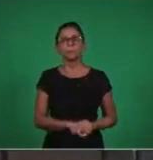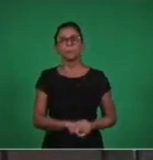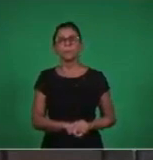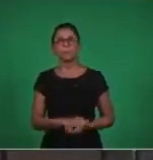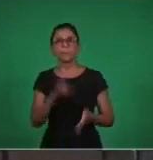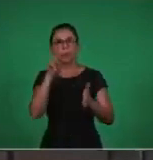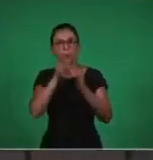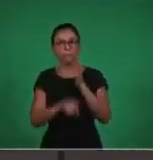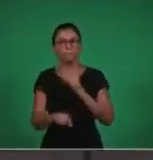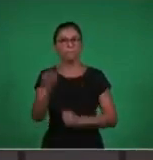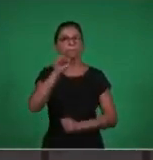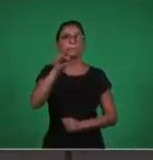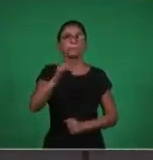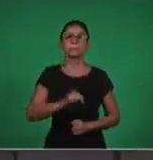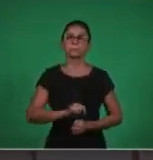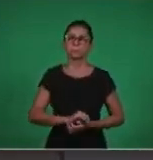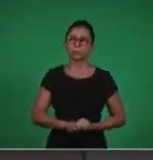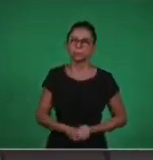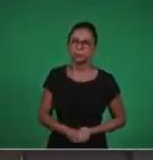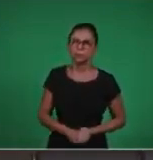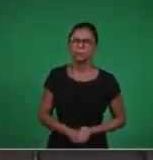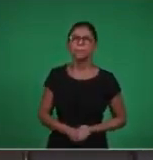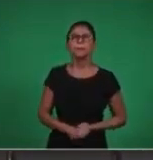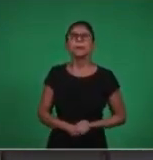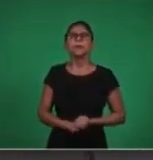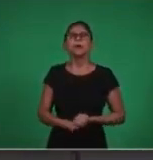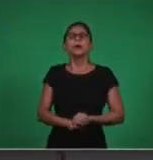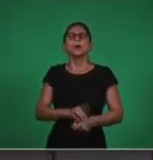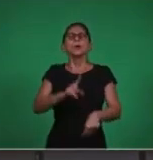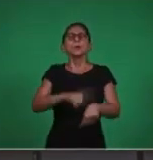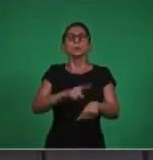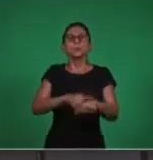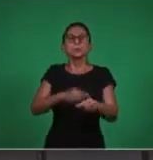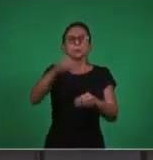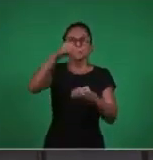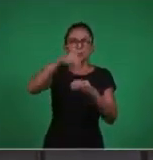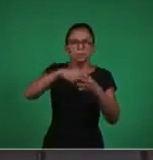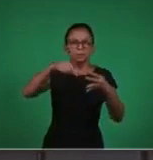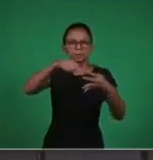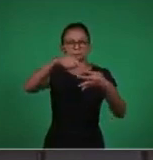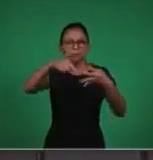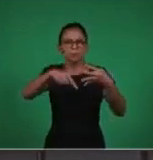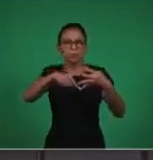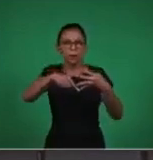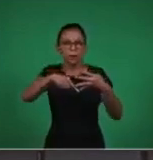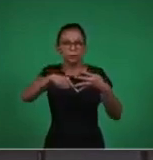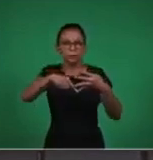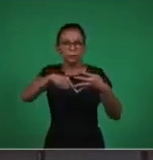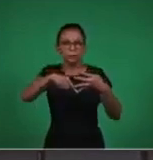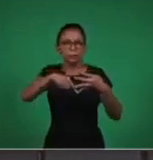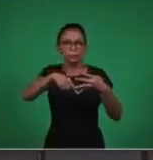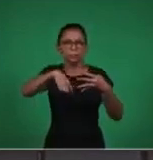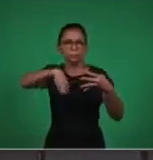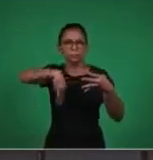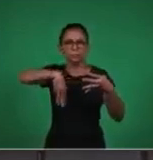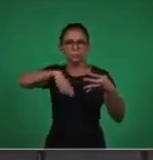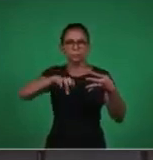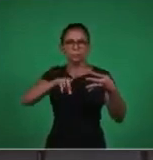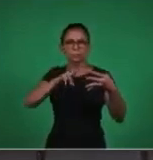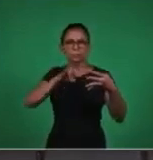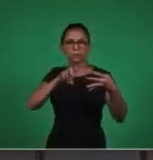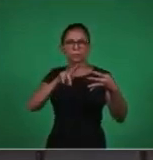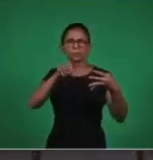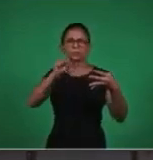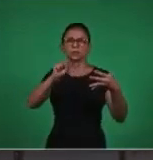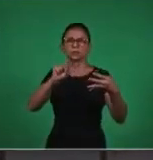O tempo está nas quatro medidas? Sim ou não? Hein? Sim, magro. Esse sim ficou